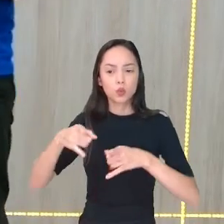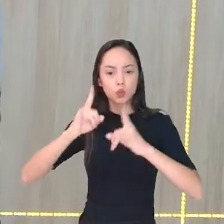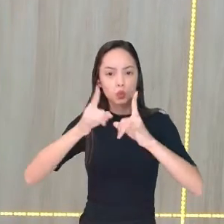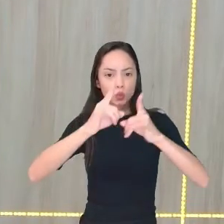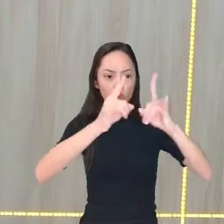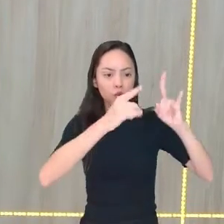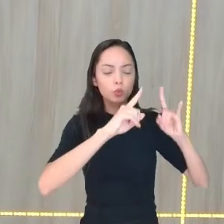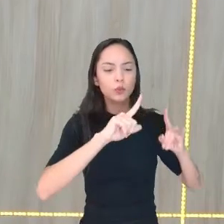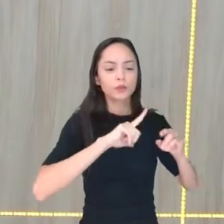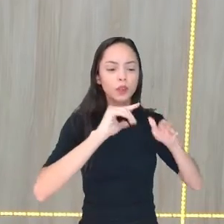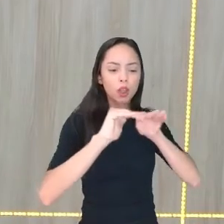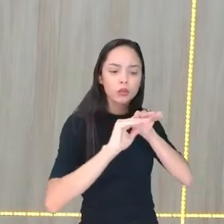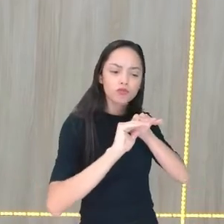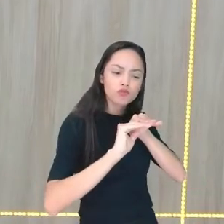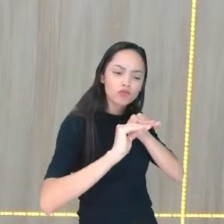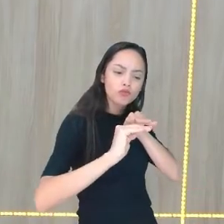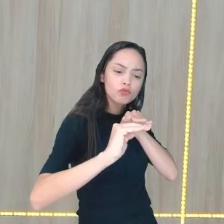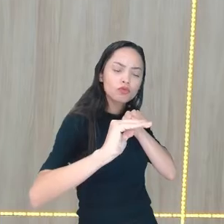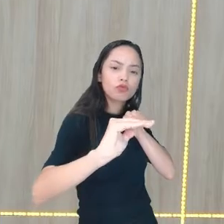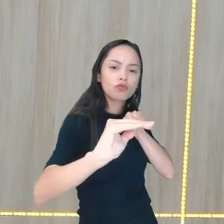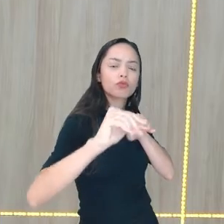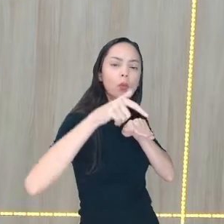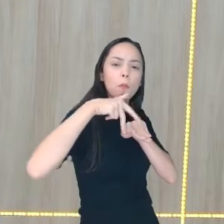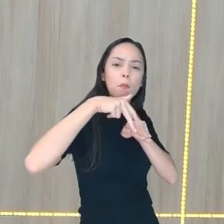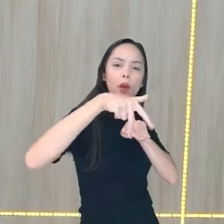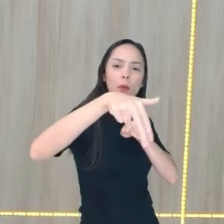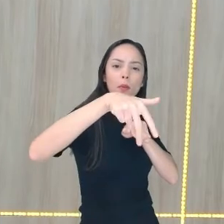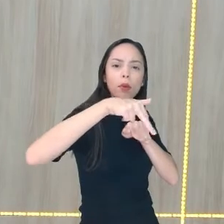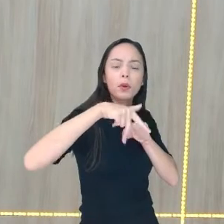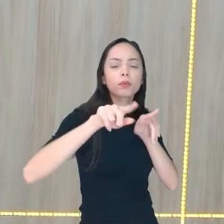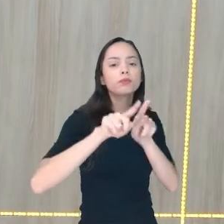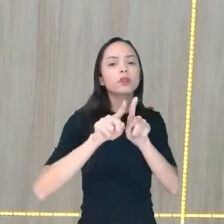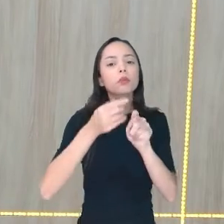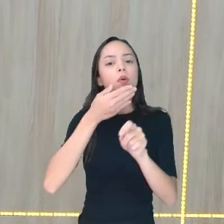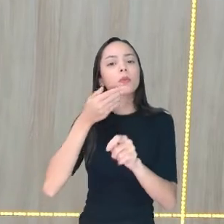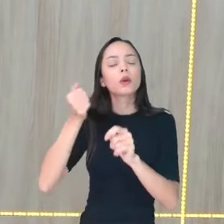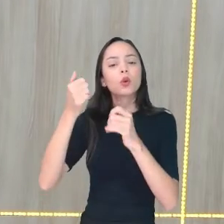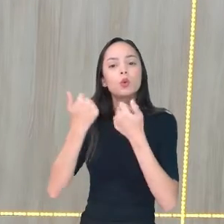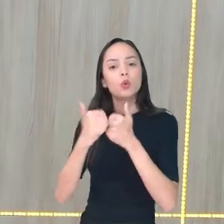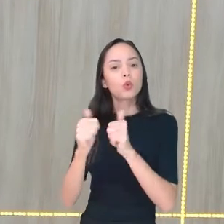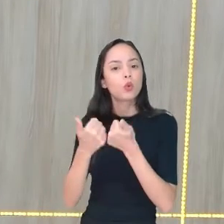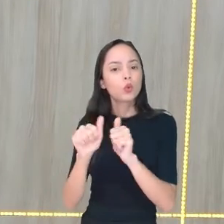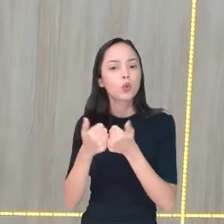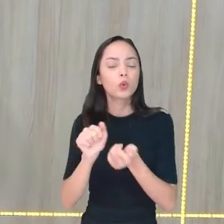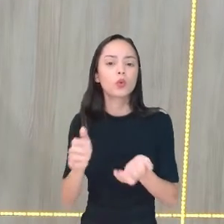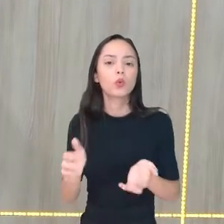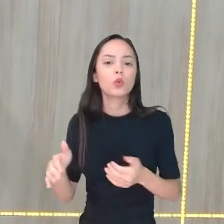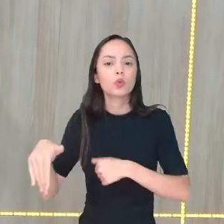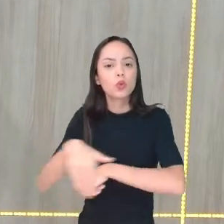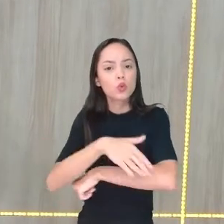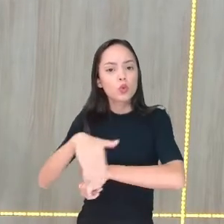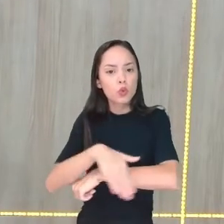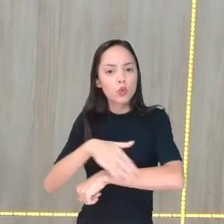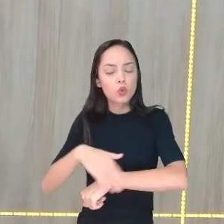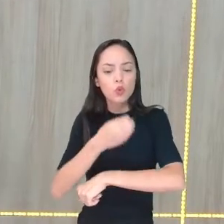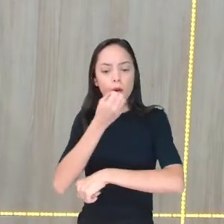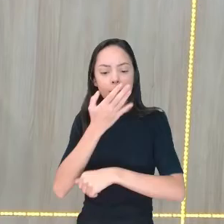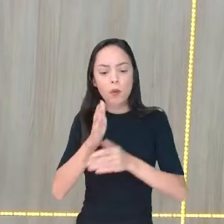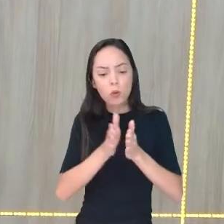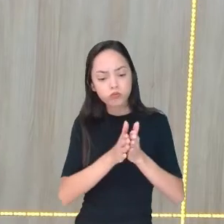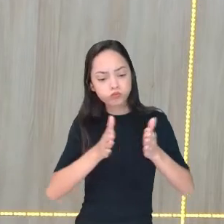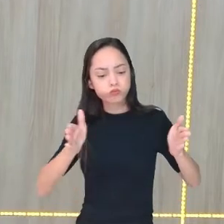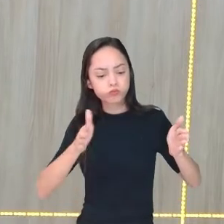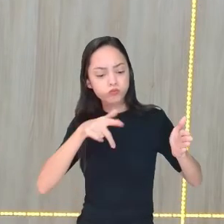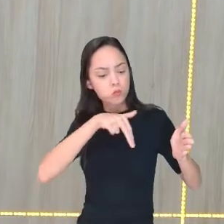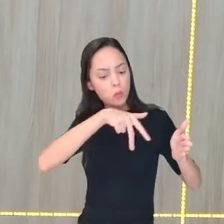asfalto, calçamento, que facilita para ter linha de ônibus, né? As ruas com a largura adequada, né? Aqui